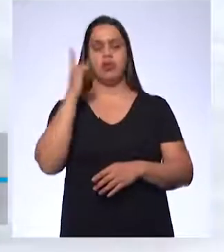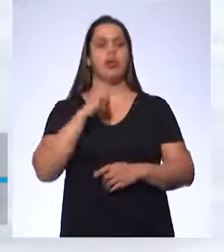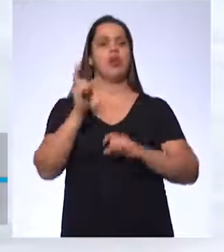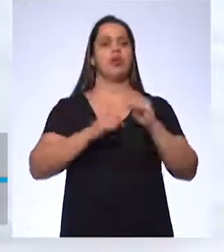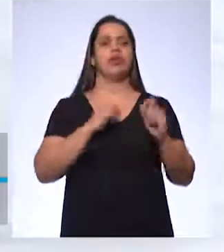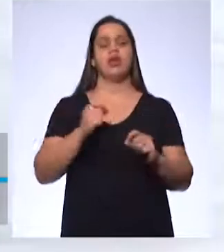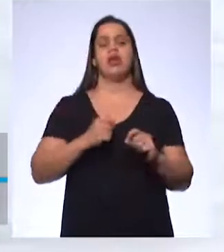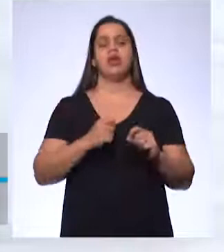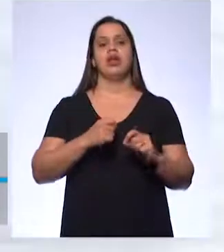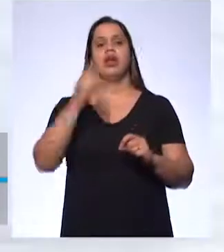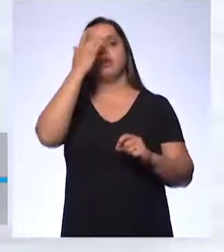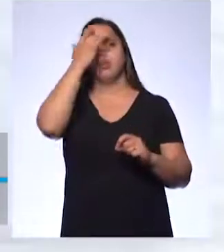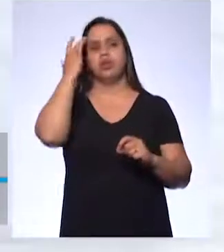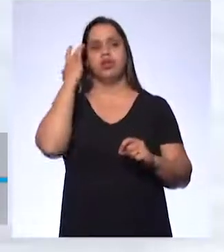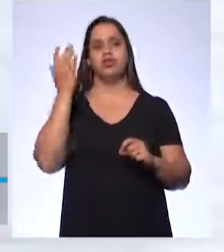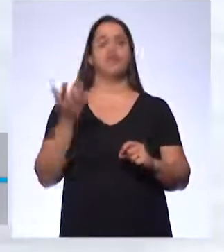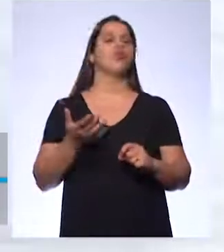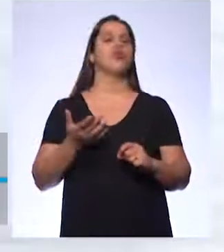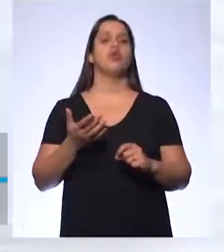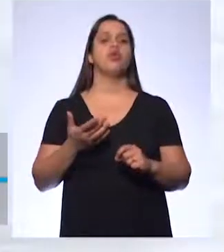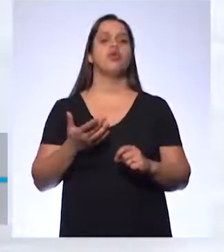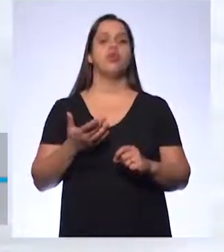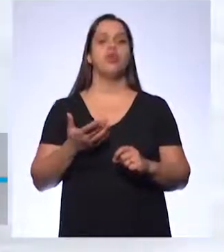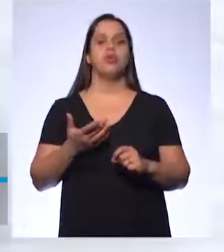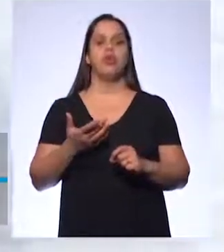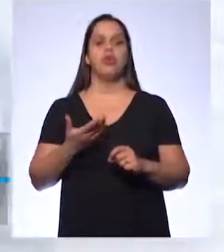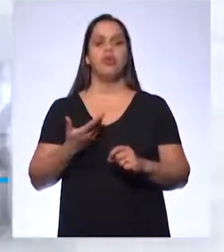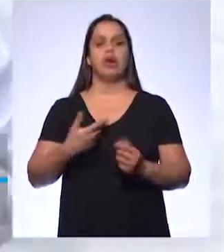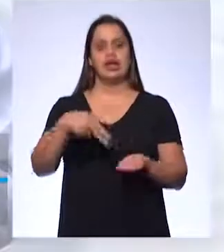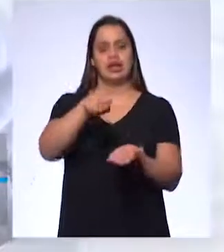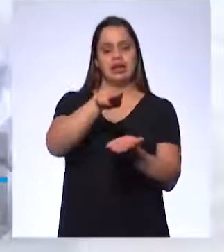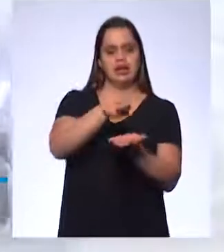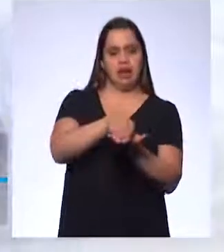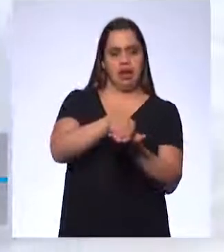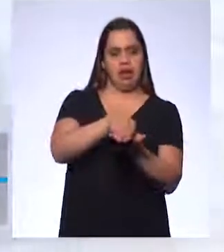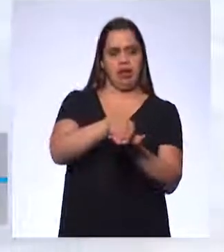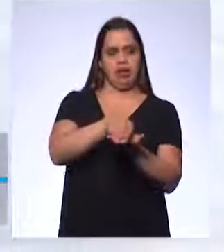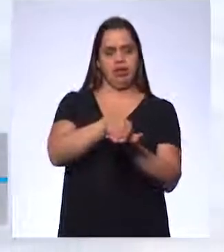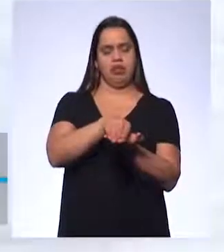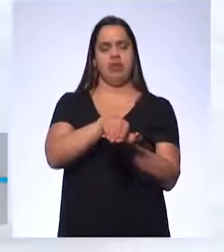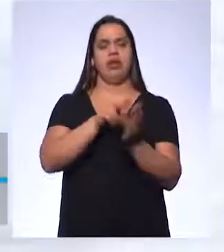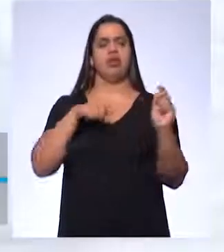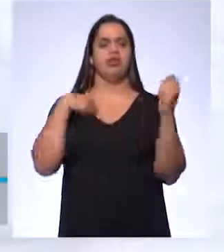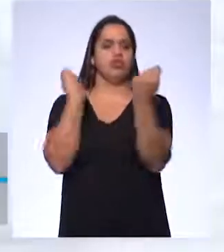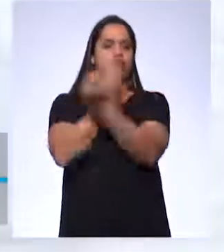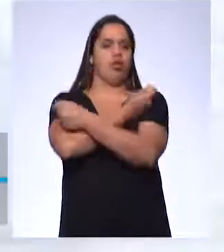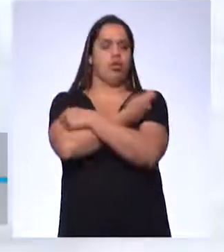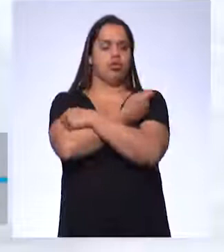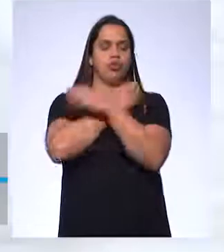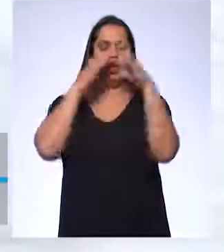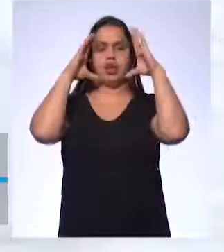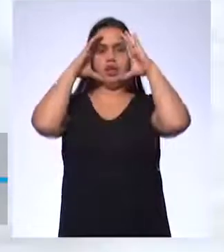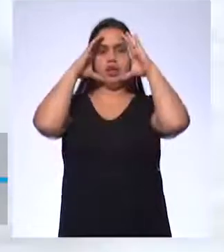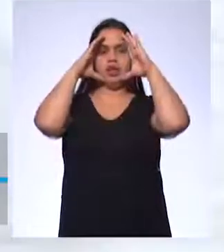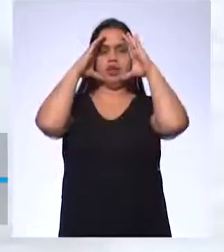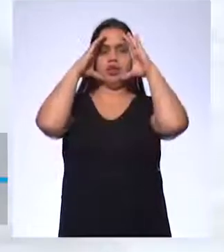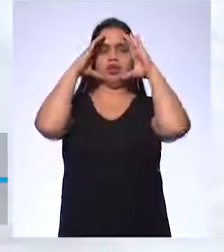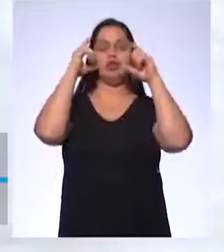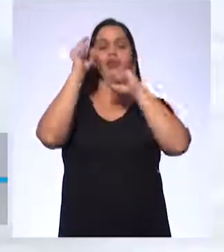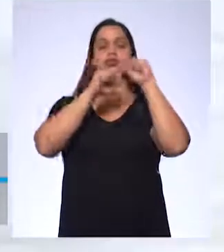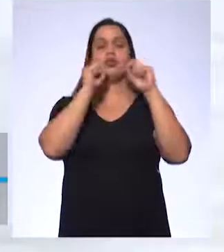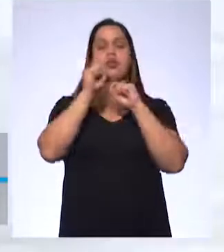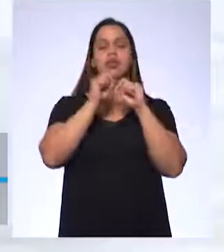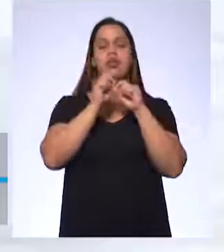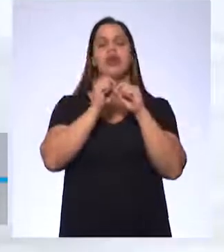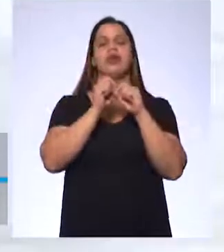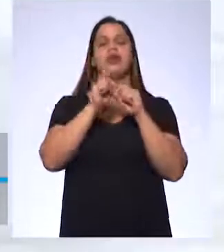de deitar e deixar somente a parte da cabeça para o lado de fora, quando vai dormir, né? Se enrola na coberta, e aí esse animal ele é